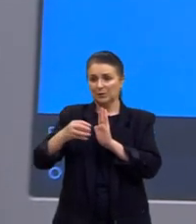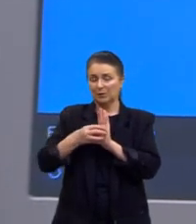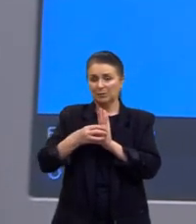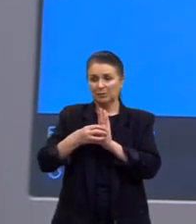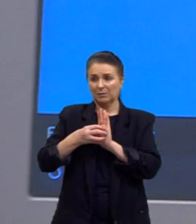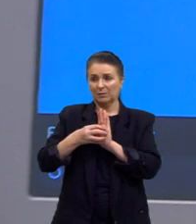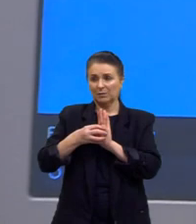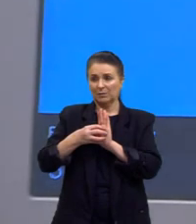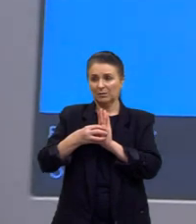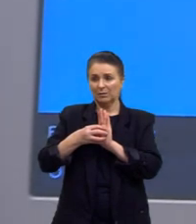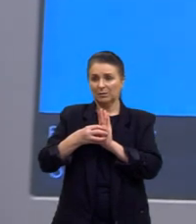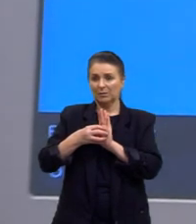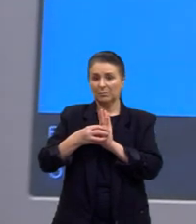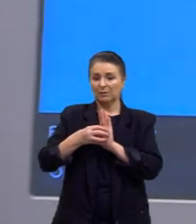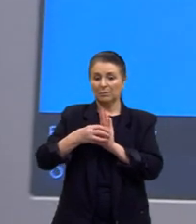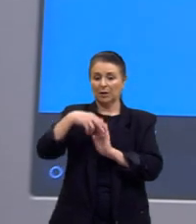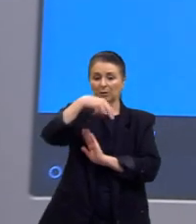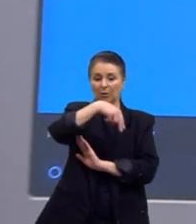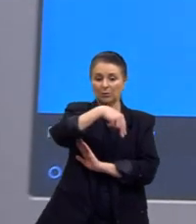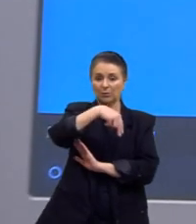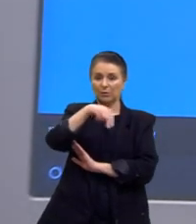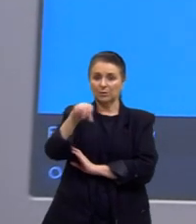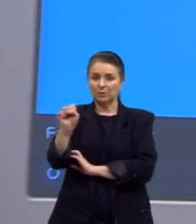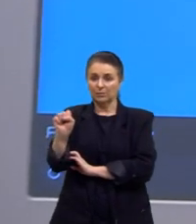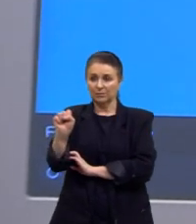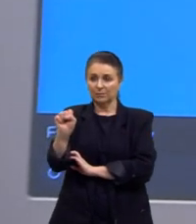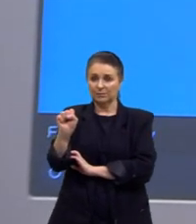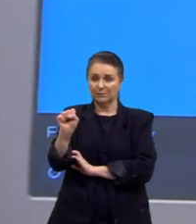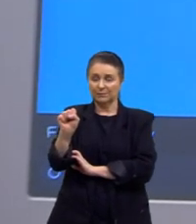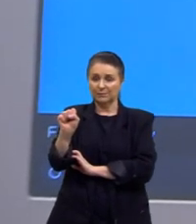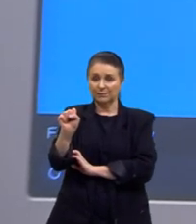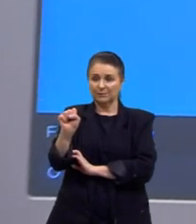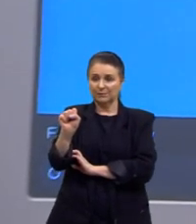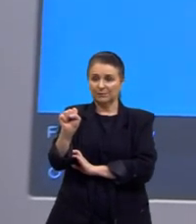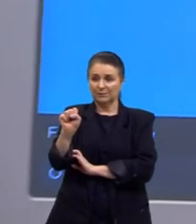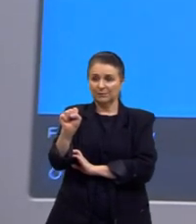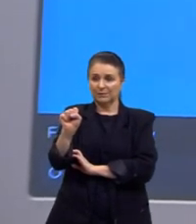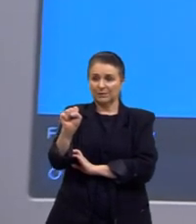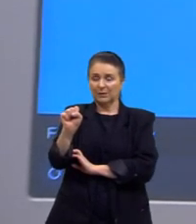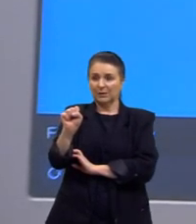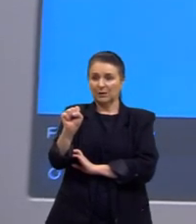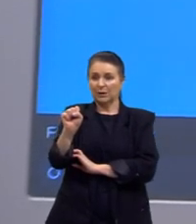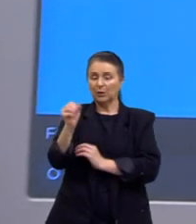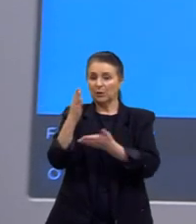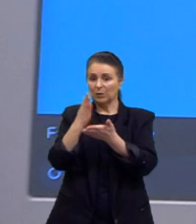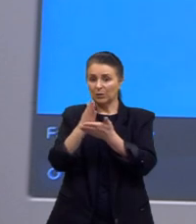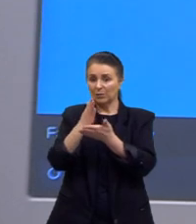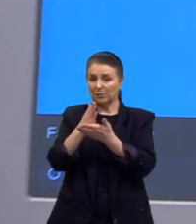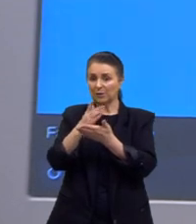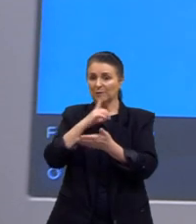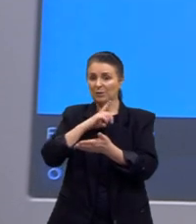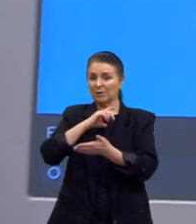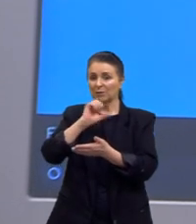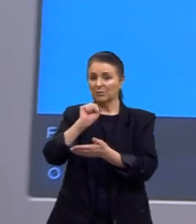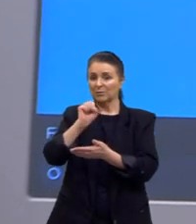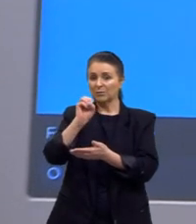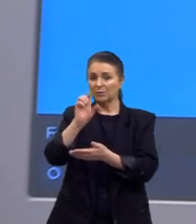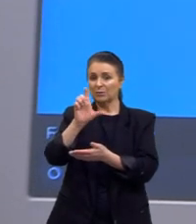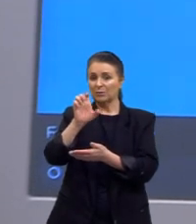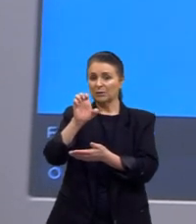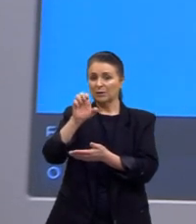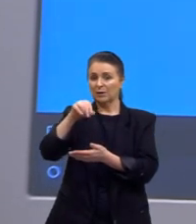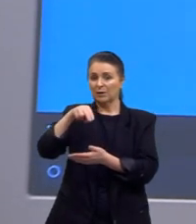aqui, ó, um ímã. Ele tem norte e tem sul, certo? Aqui, né, nesse centro, a gente tem o quê? Um solenoide, né, que são